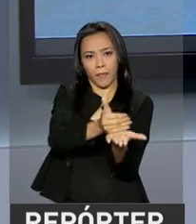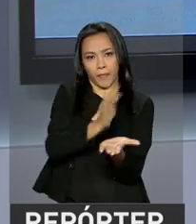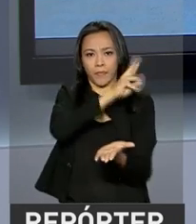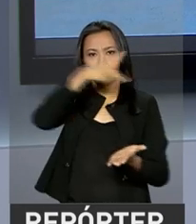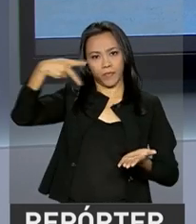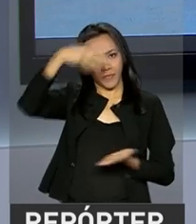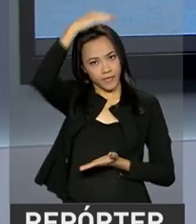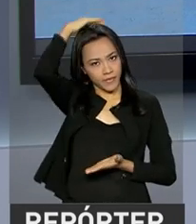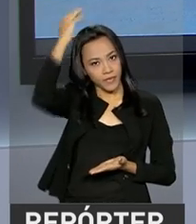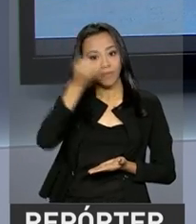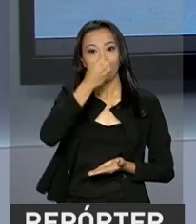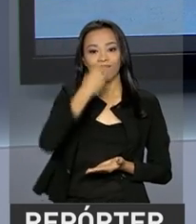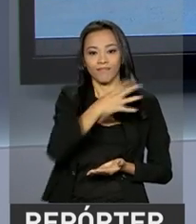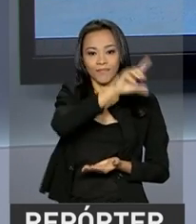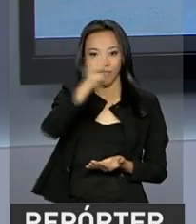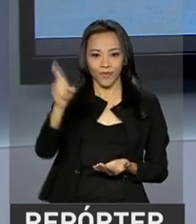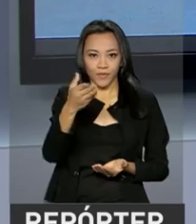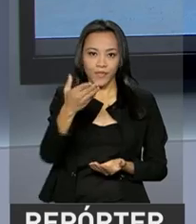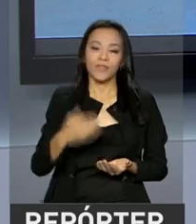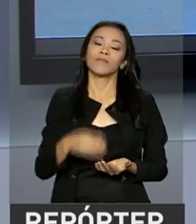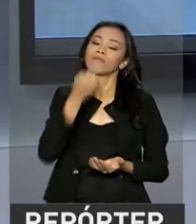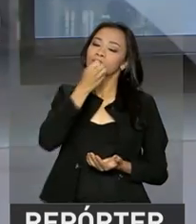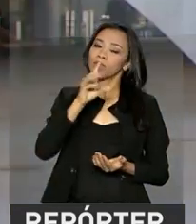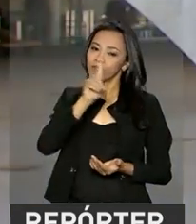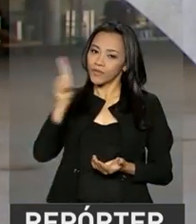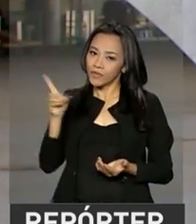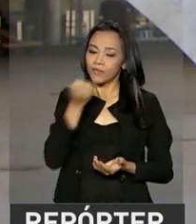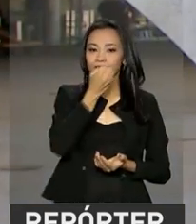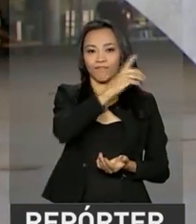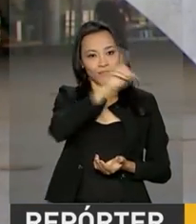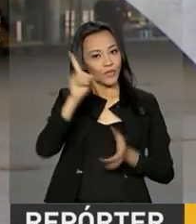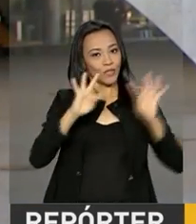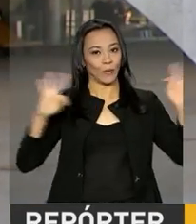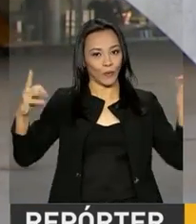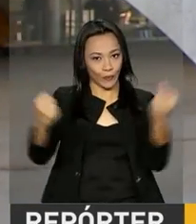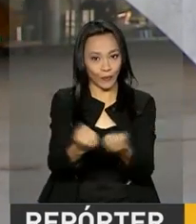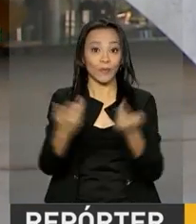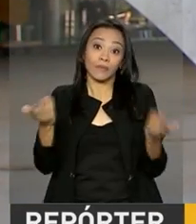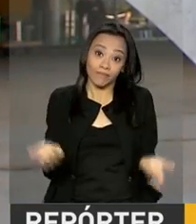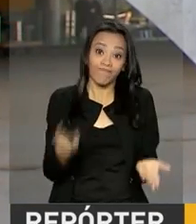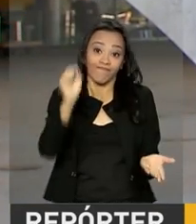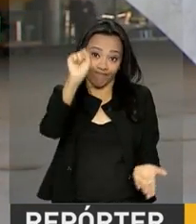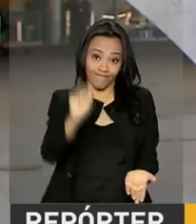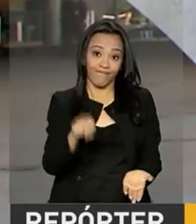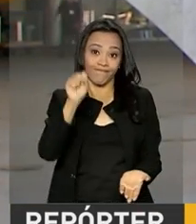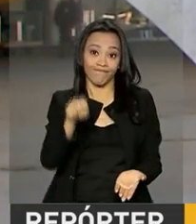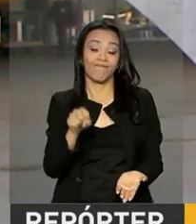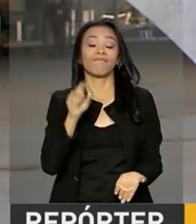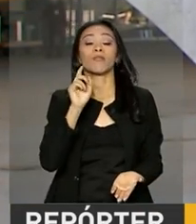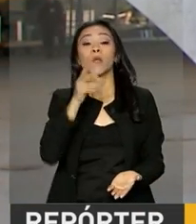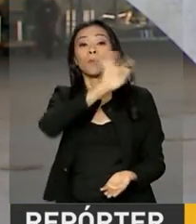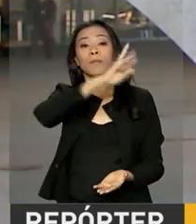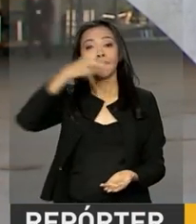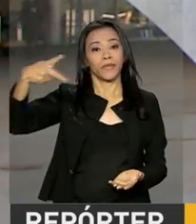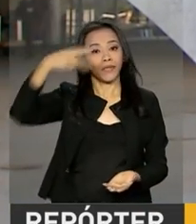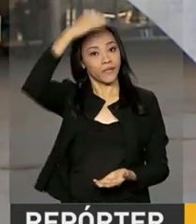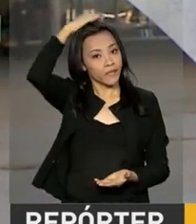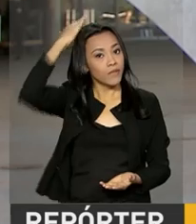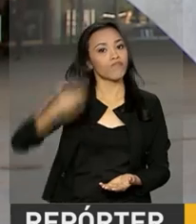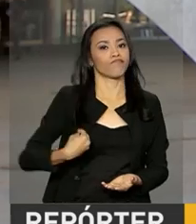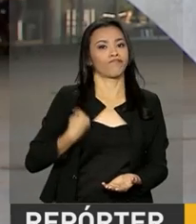dia oi jaim bom dia para você também Bom dia a todos que nos assistem isso mesmo Jáu Presidente Michel temar ele tá